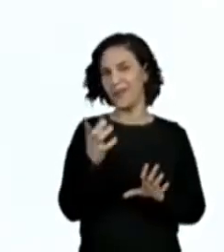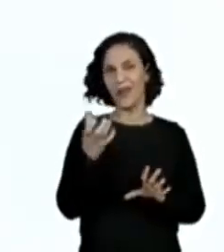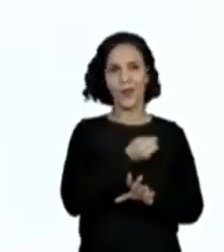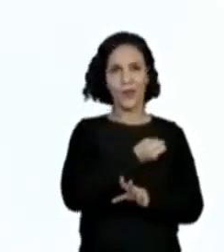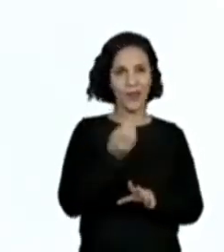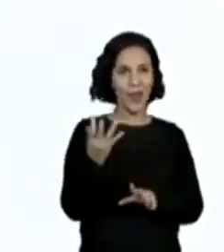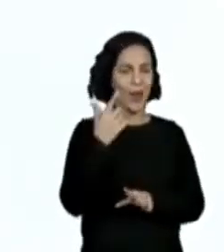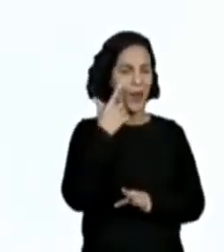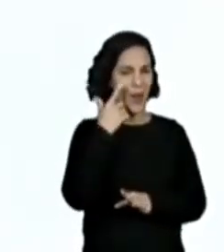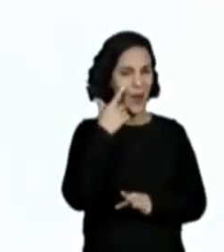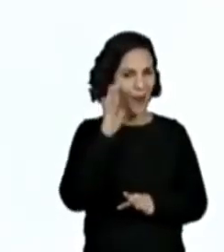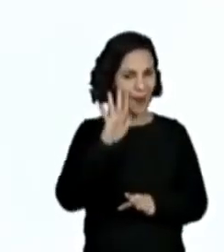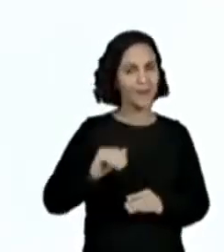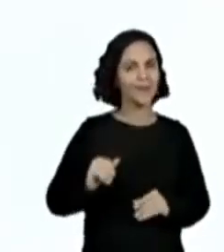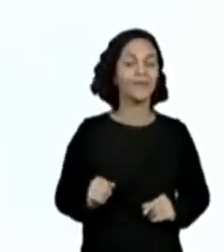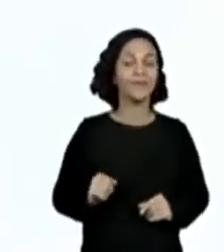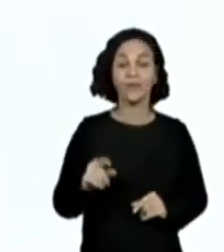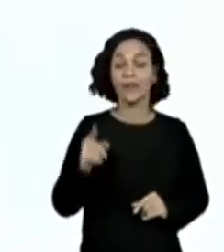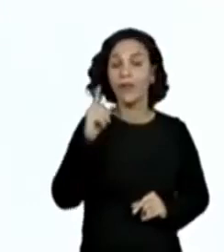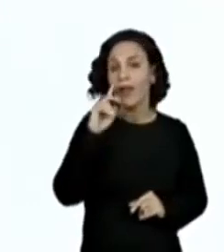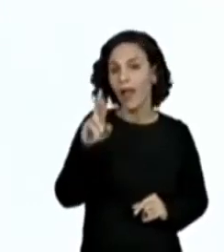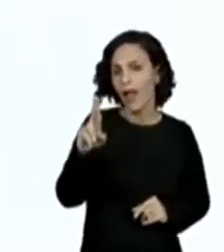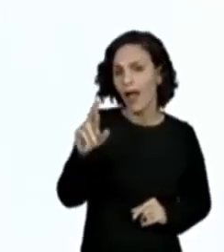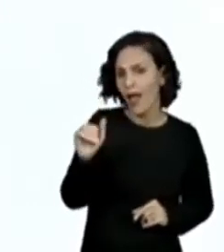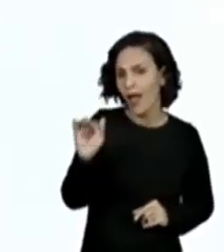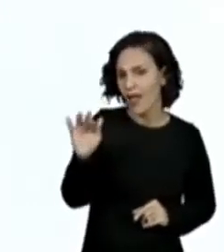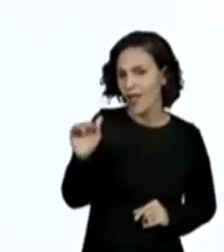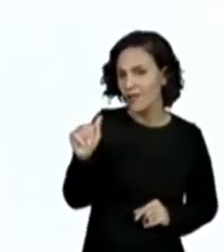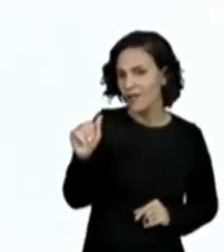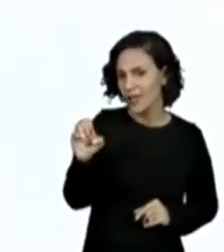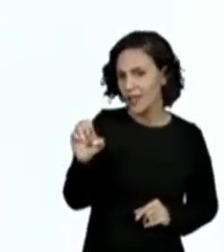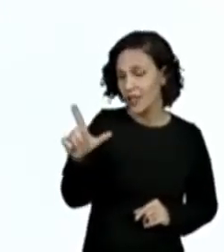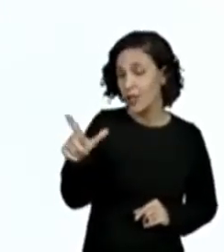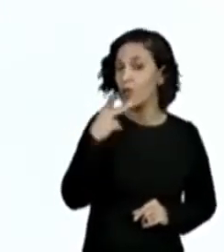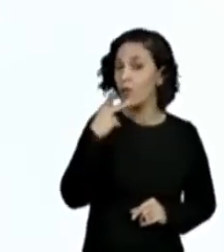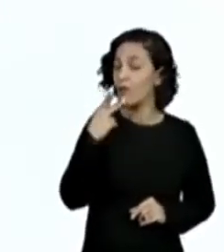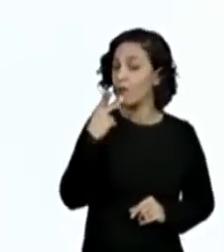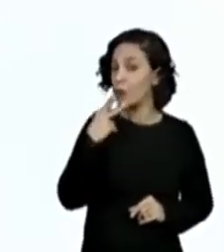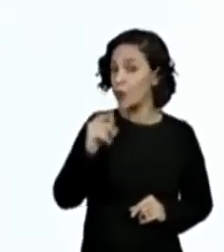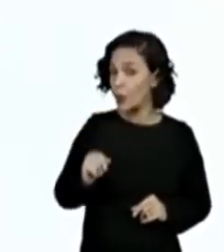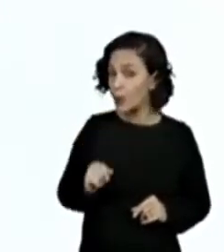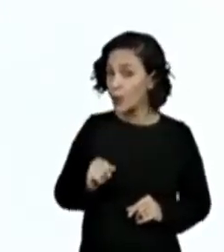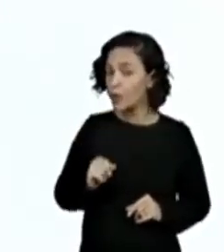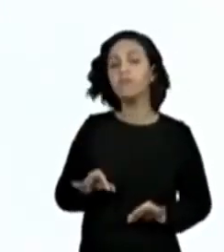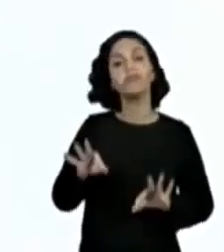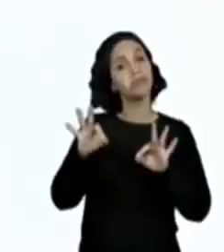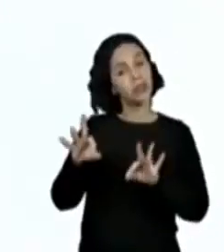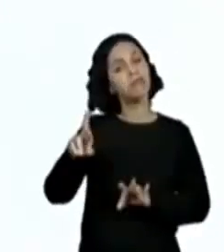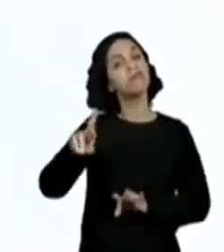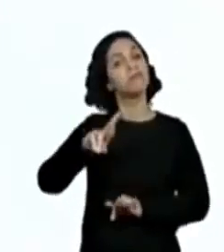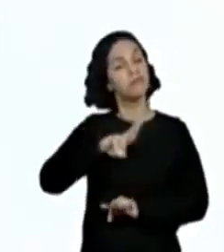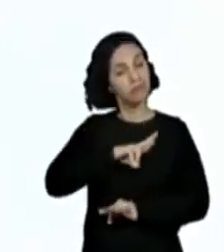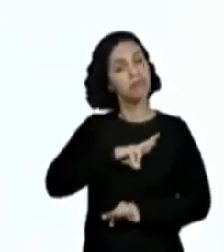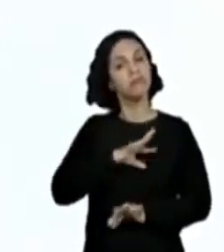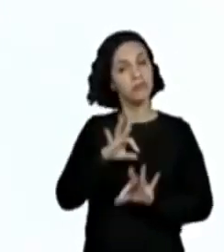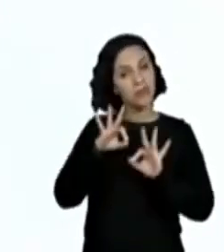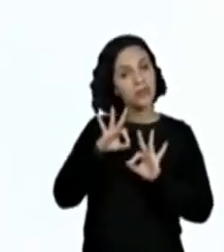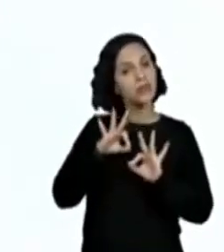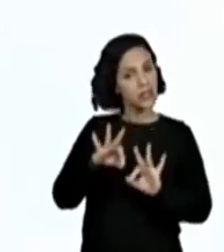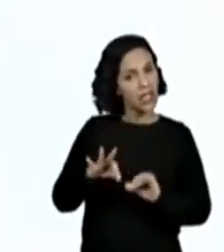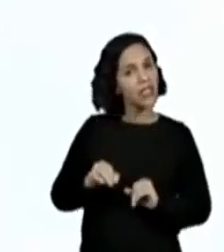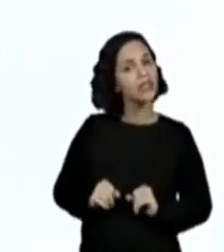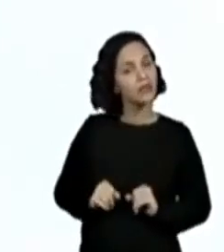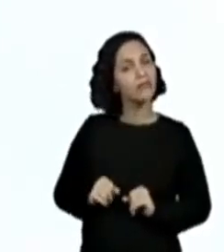bom? Isso, o Rafael, ele disse a quantidade certinha de caquis que